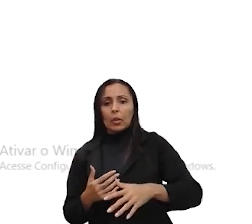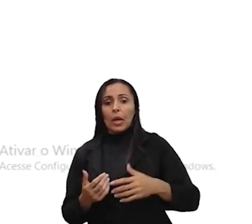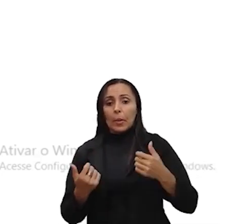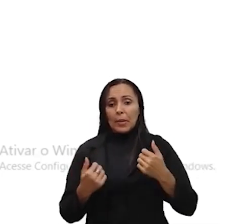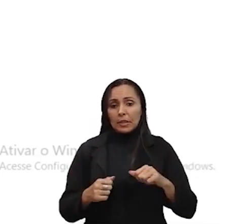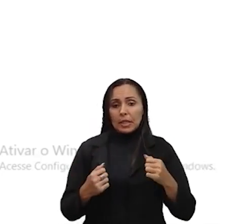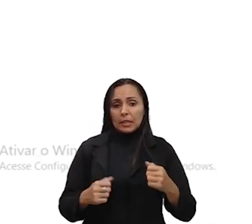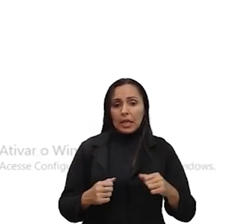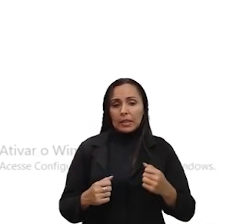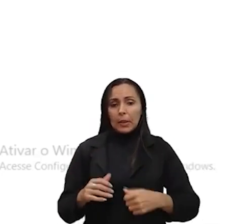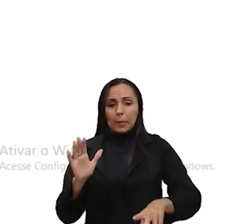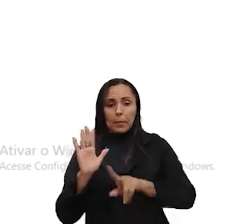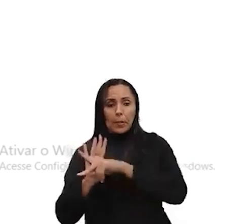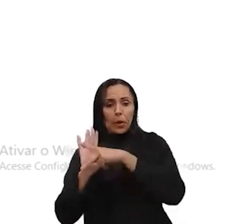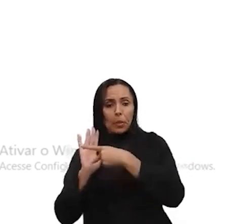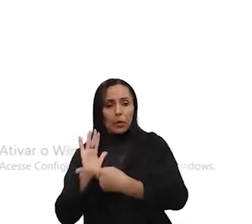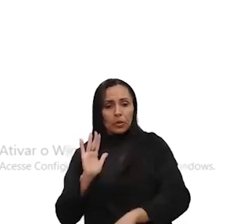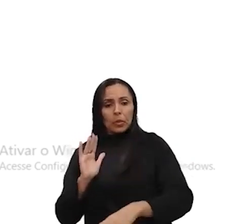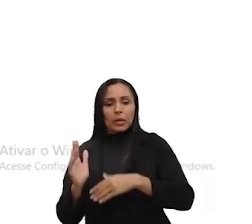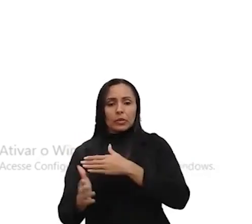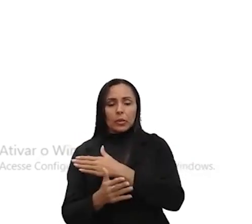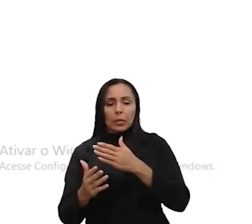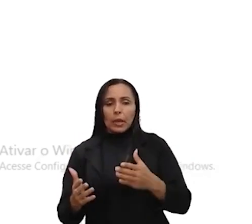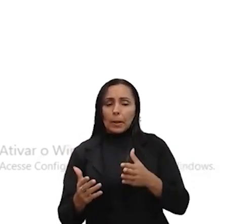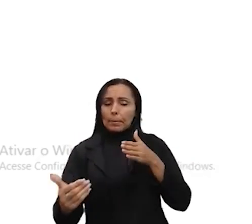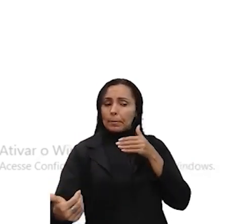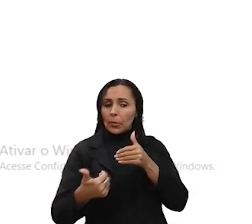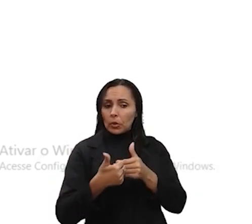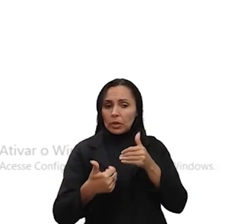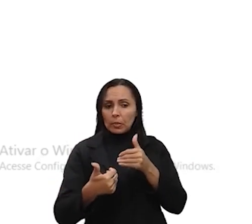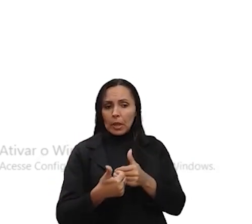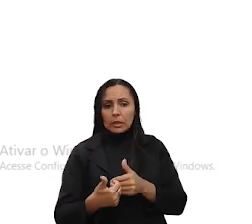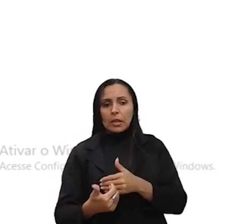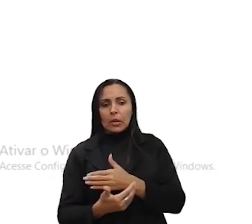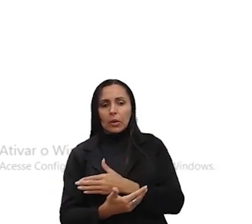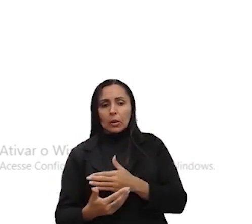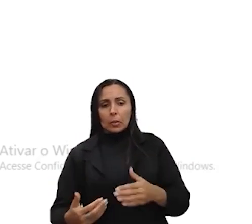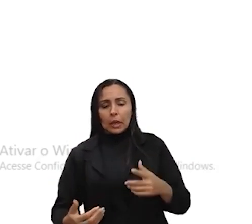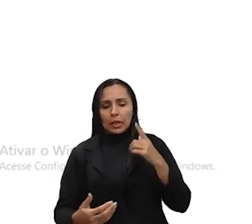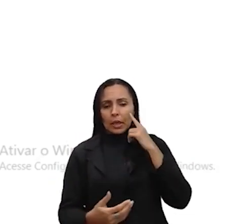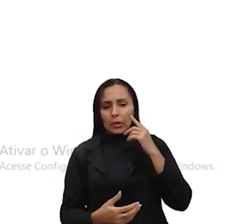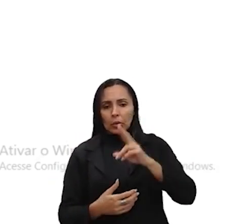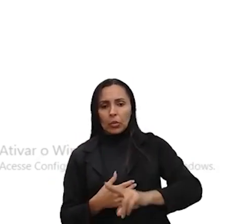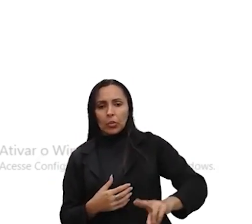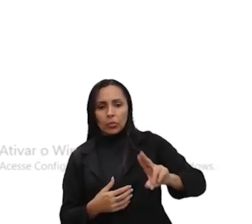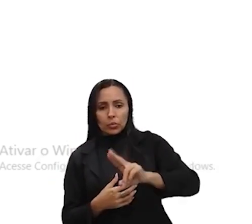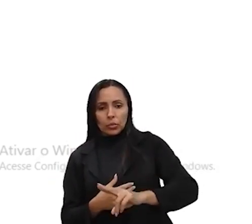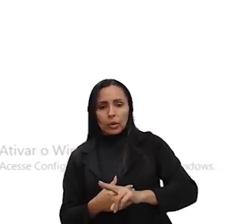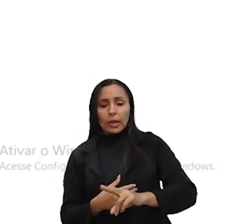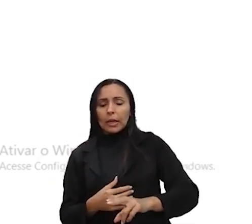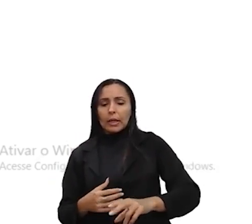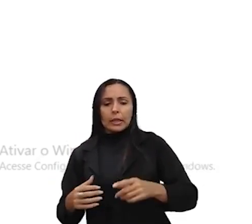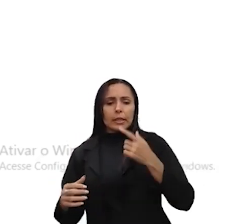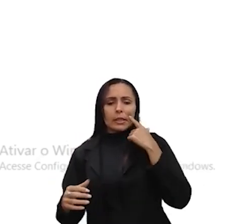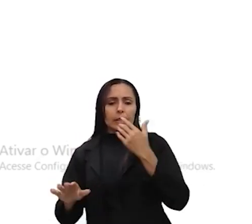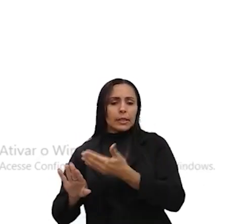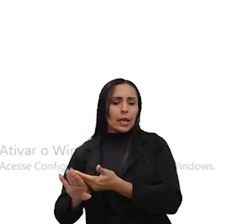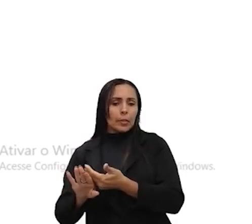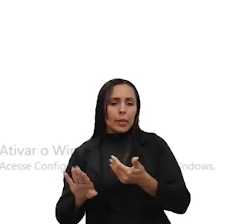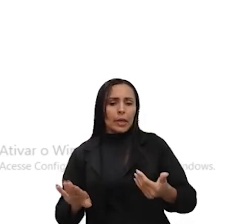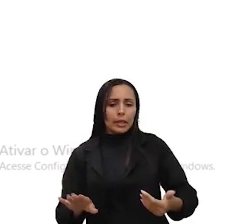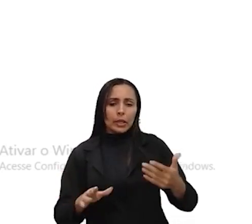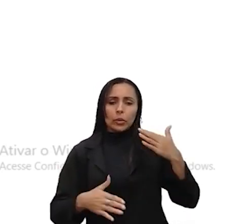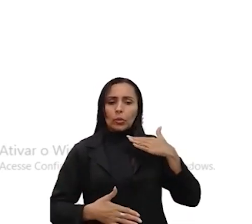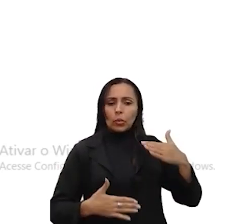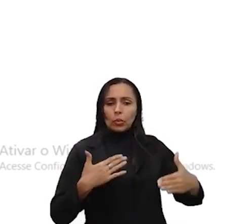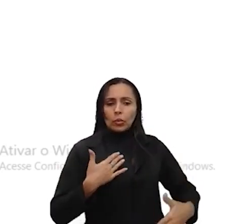dimensão e o espaço apropriado para aproximação, para o alcance e a manipulação do uso, independente do tamanho do